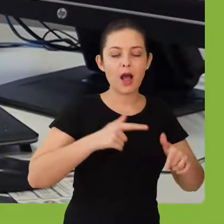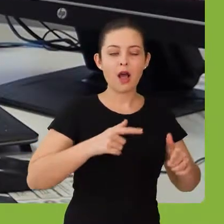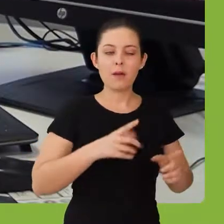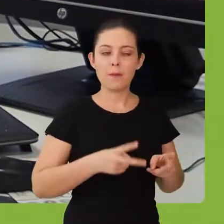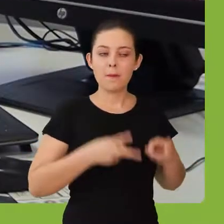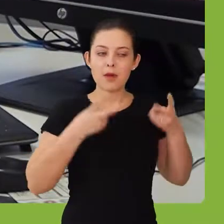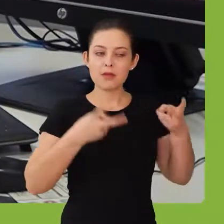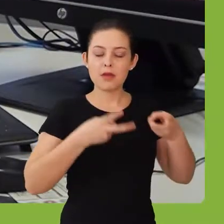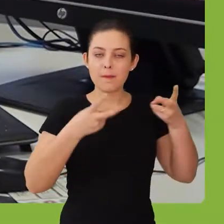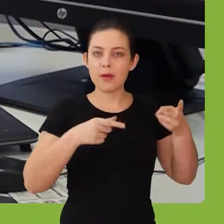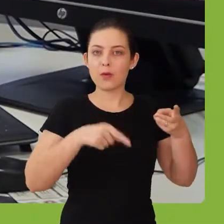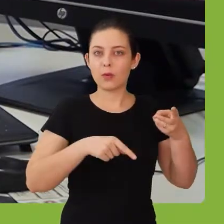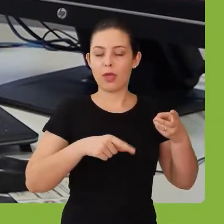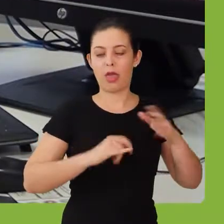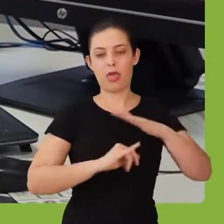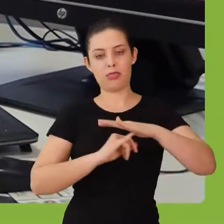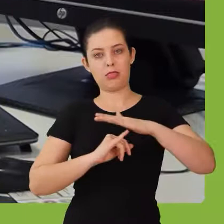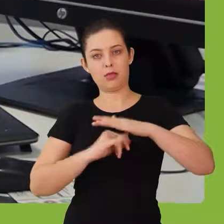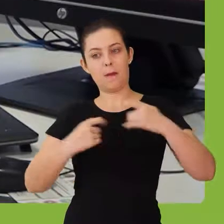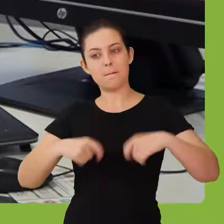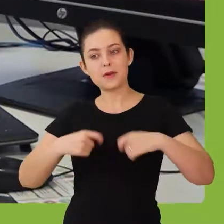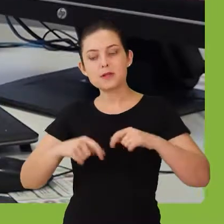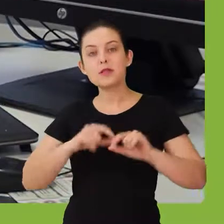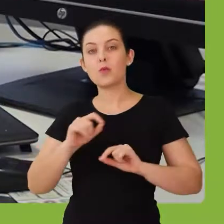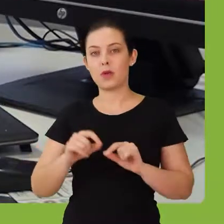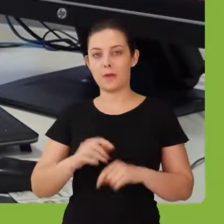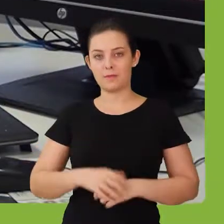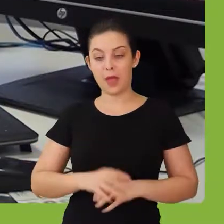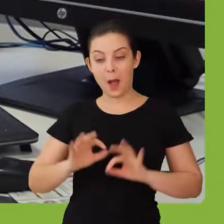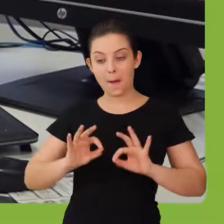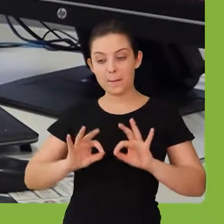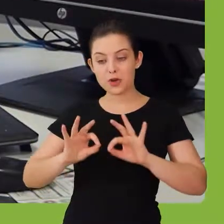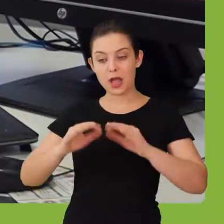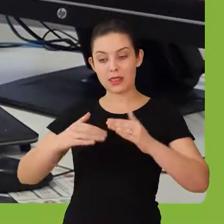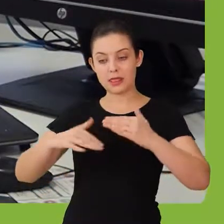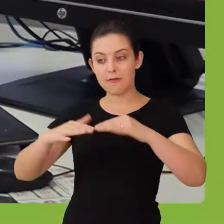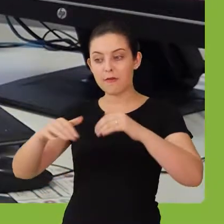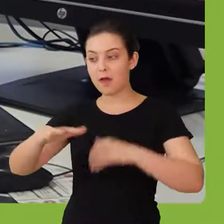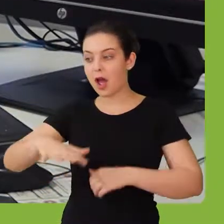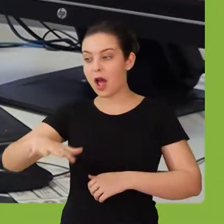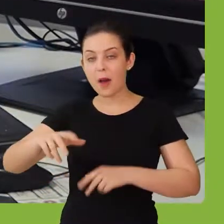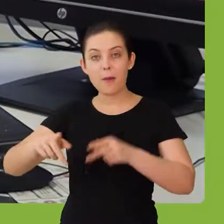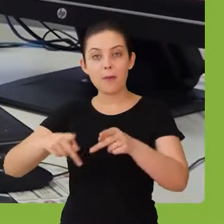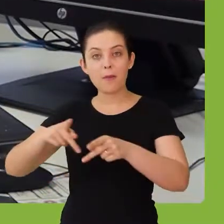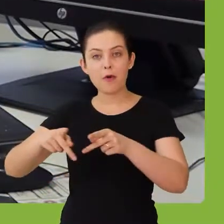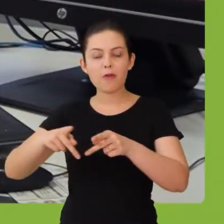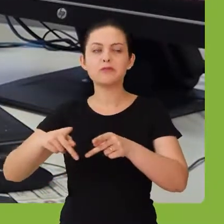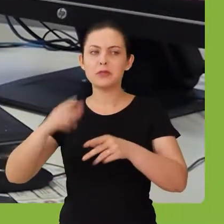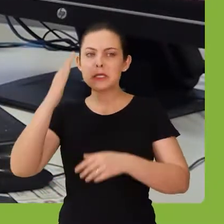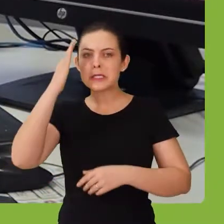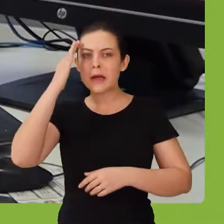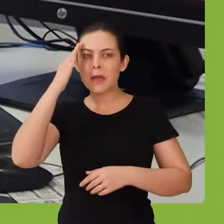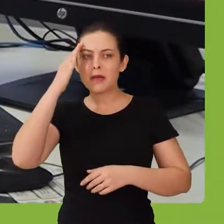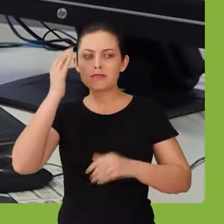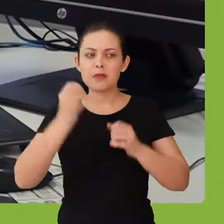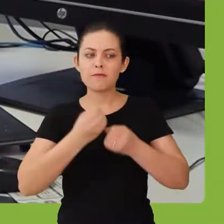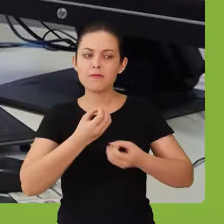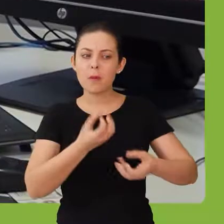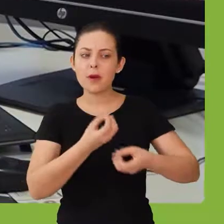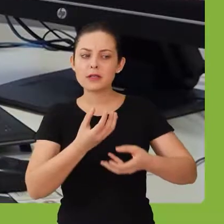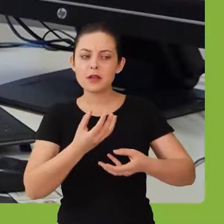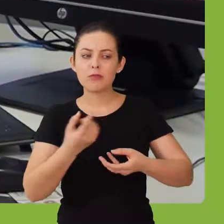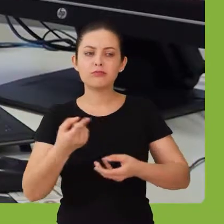de a instituição desenvolver um projecto que permitisse a população catarinense terá acesso à informação